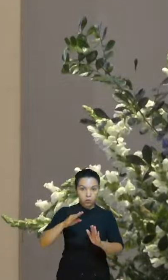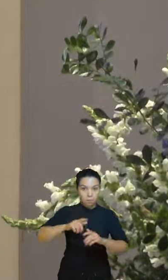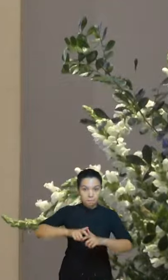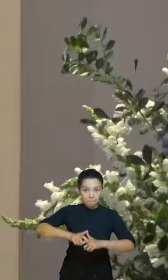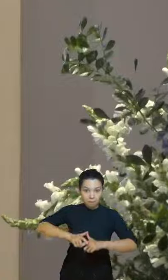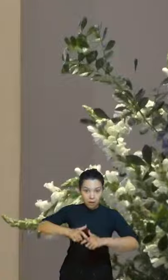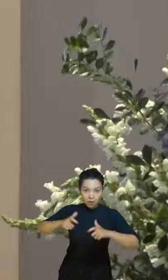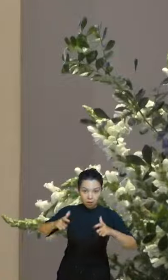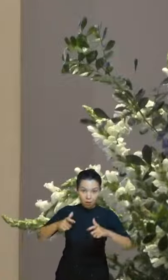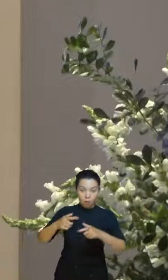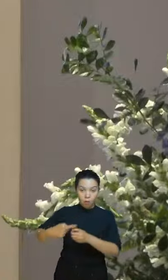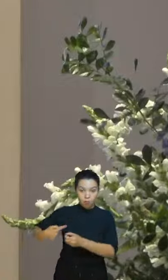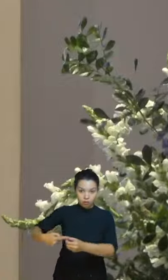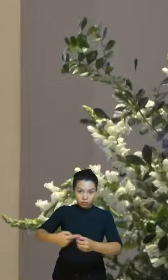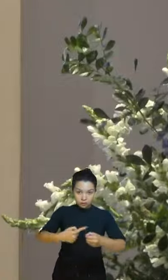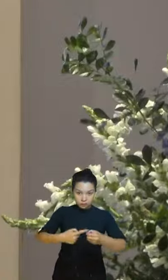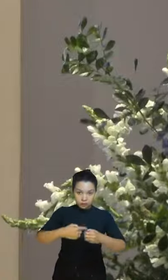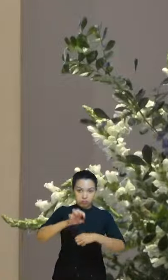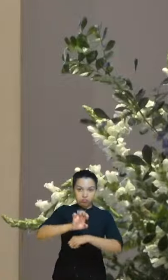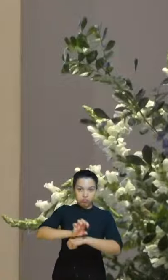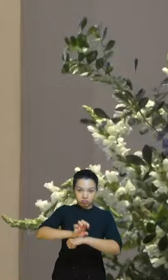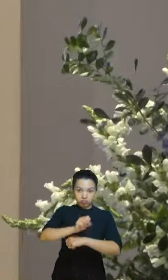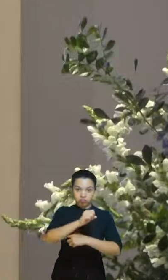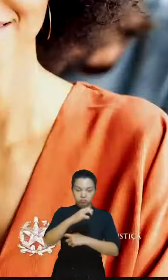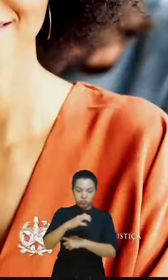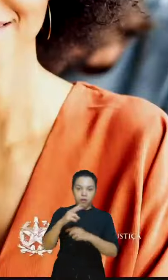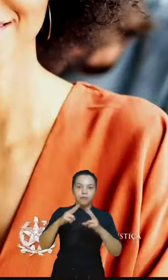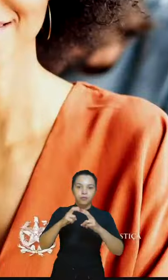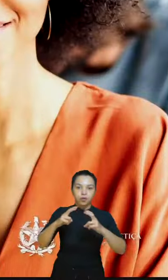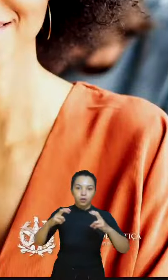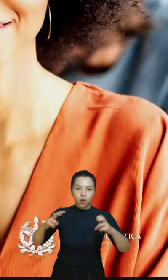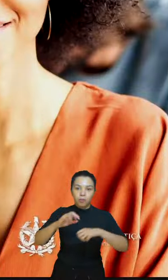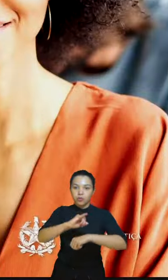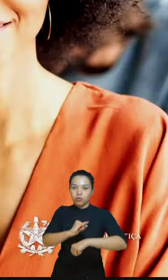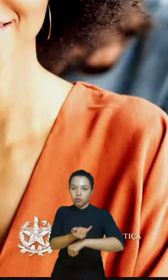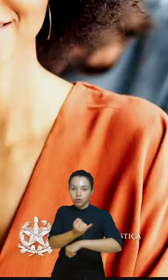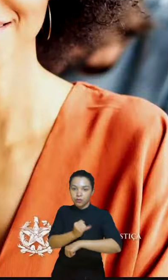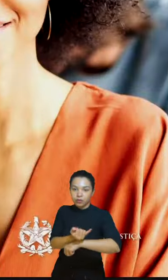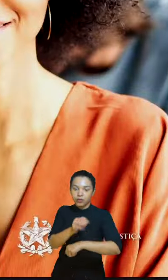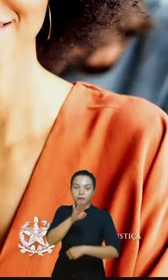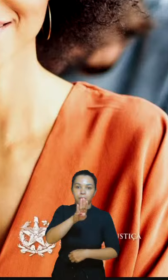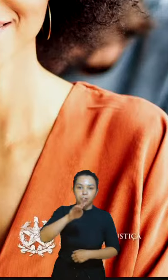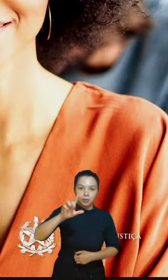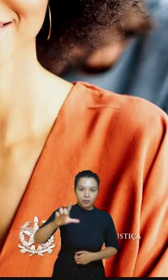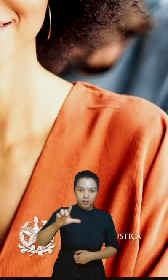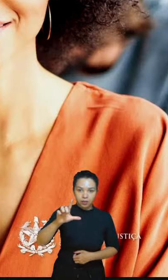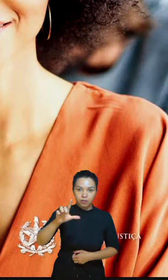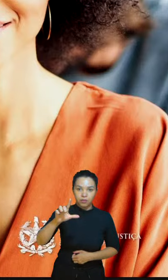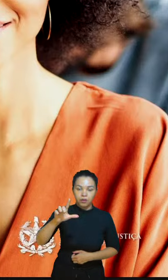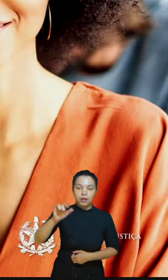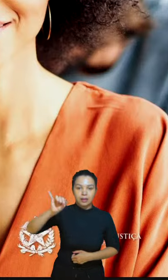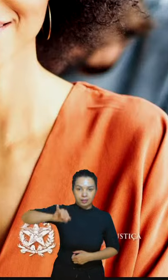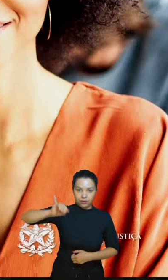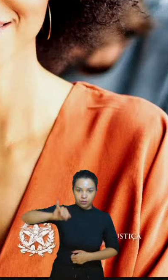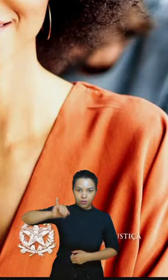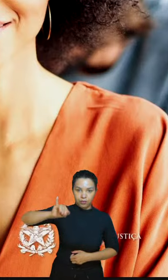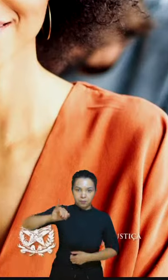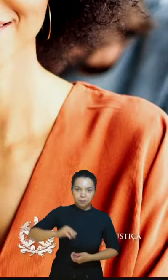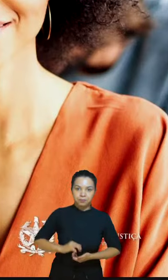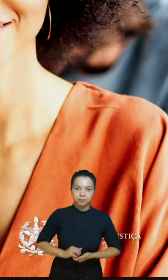municípios do Estado de Santa Catarina Florianópolis Joinville Blumenau e Itajaí